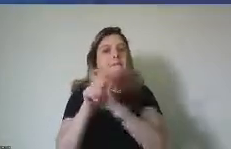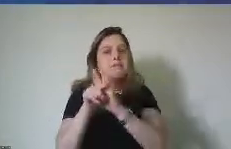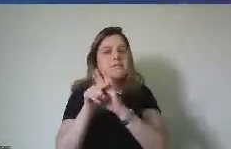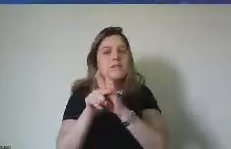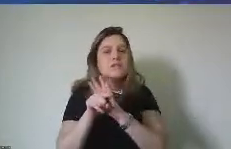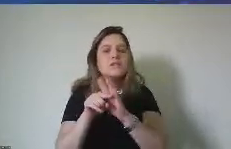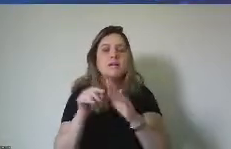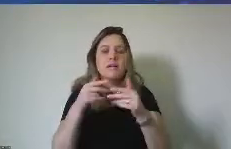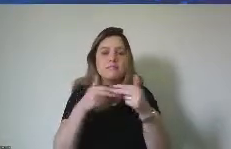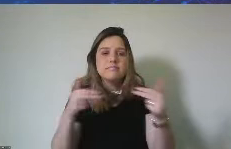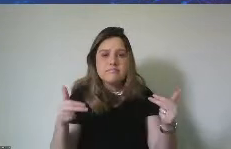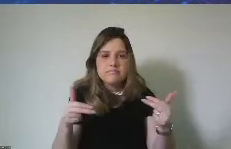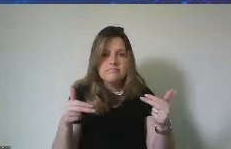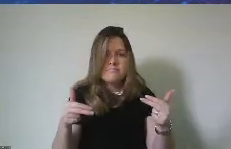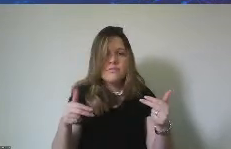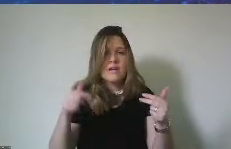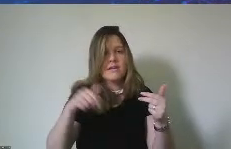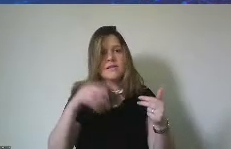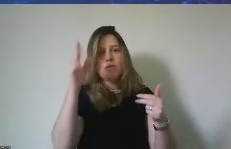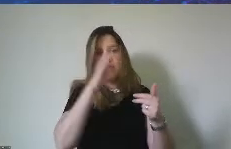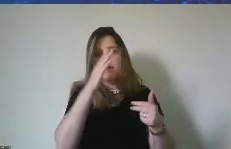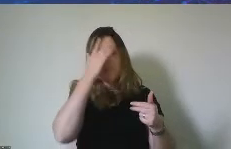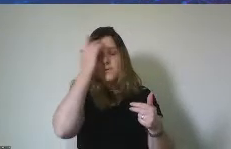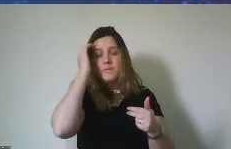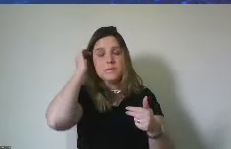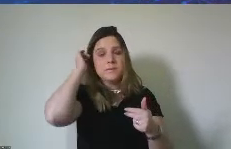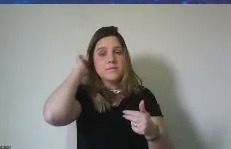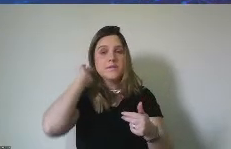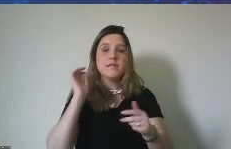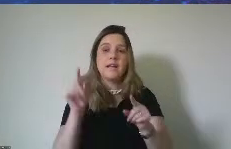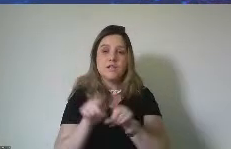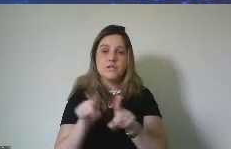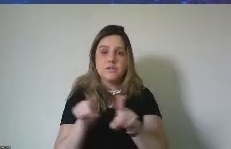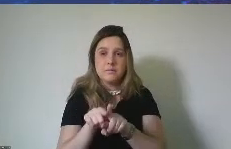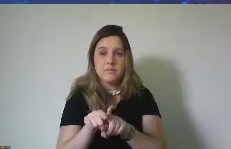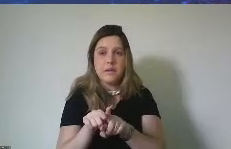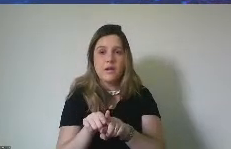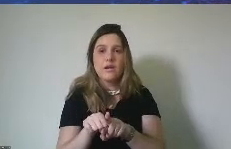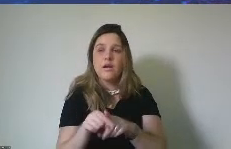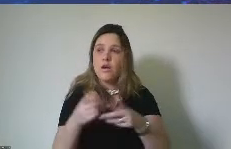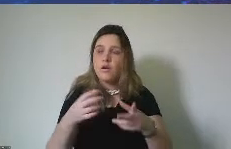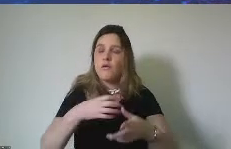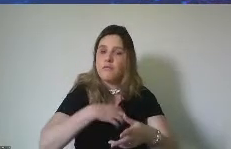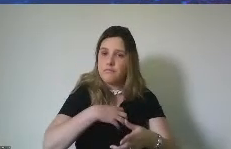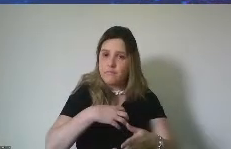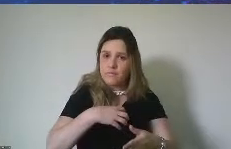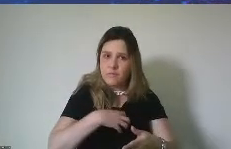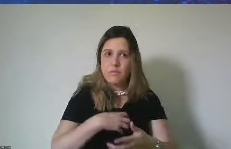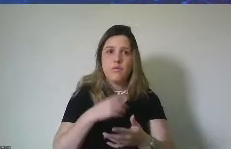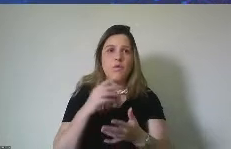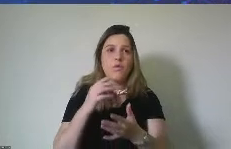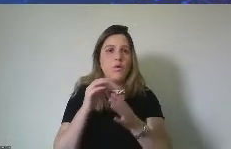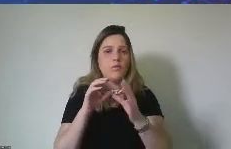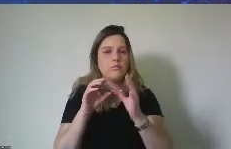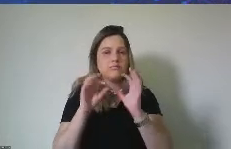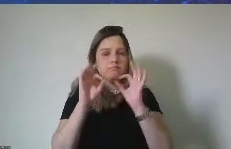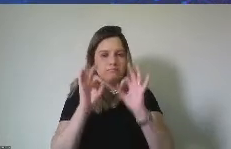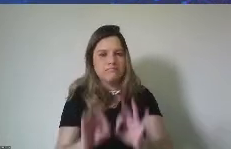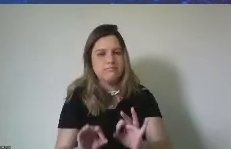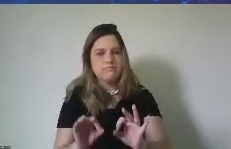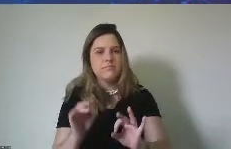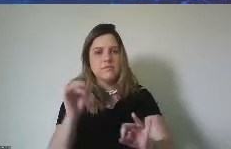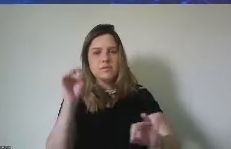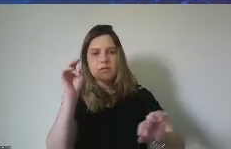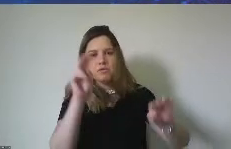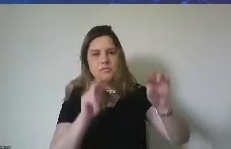no Mundo no Brasil também e a gente não acredita plenamente nessa tese a gente acredita que